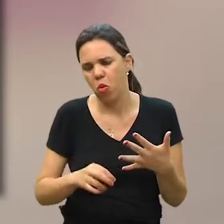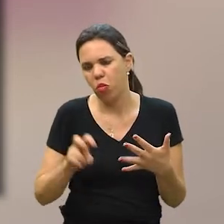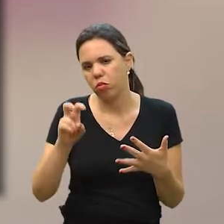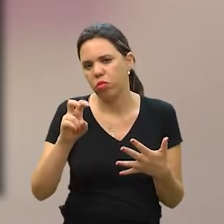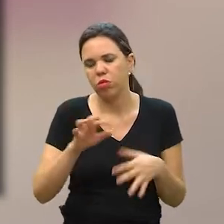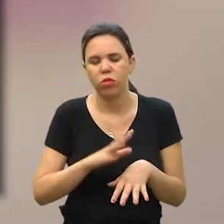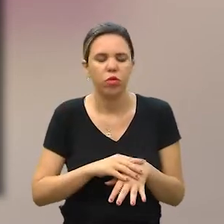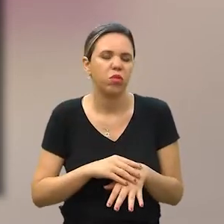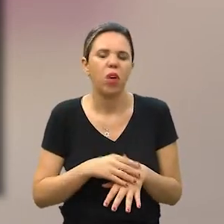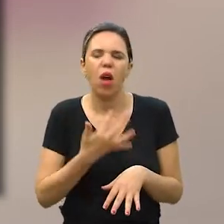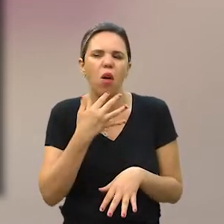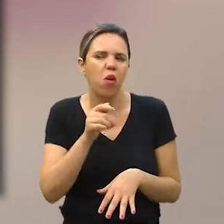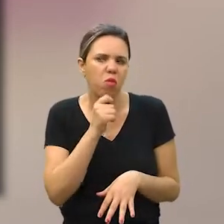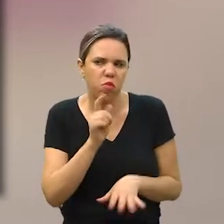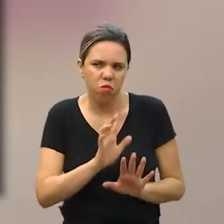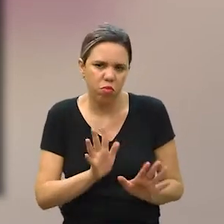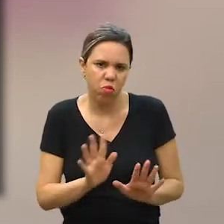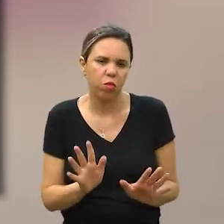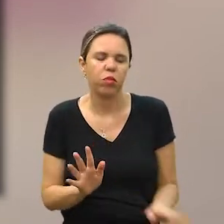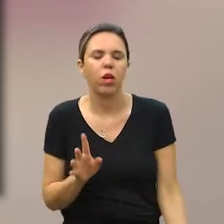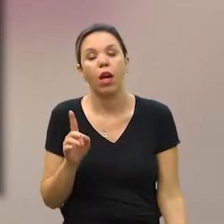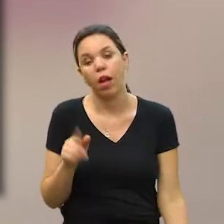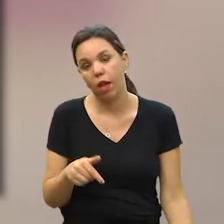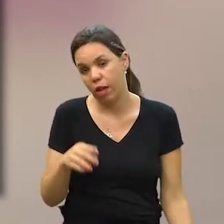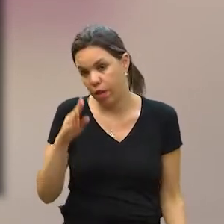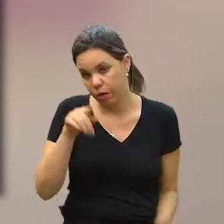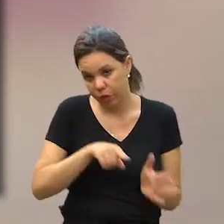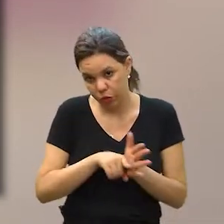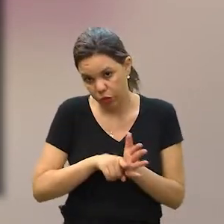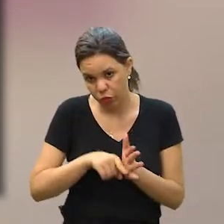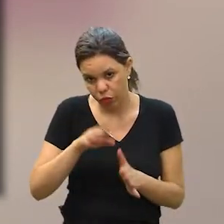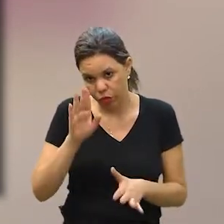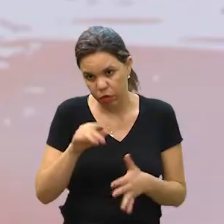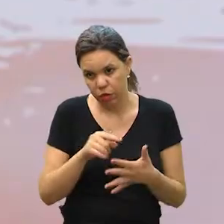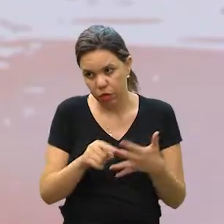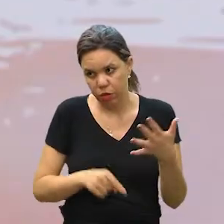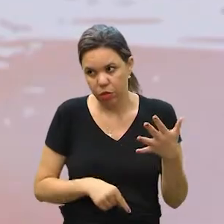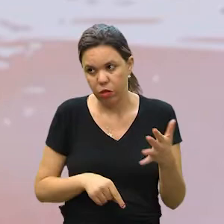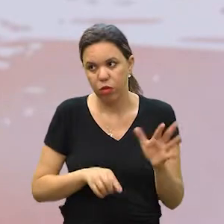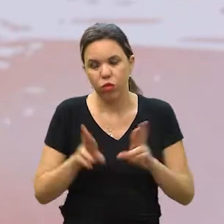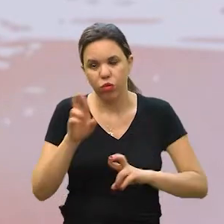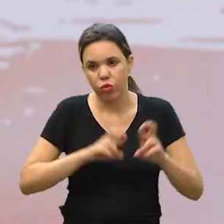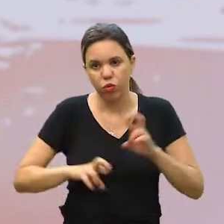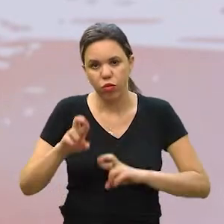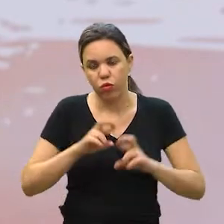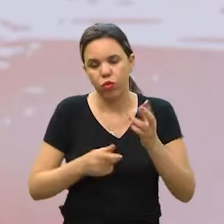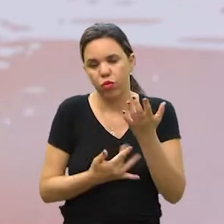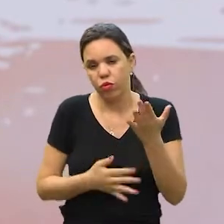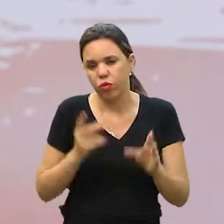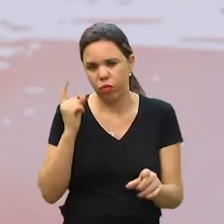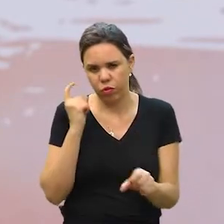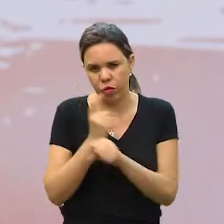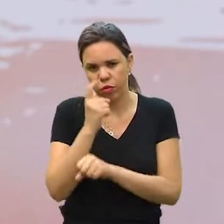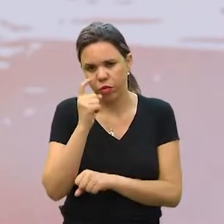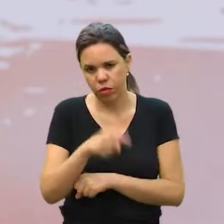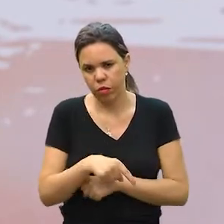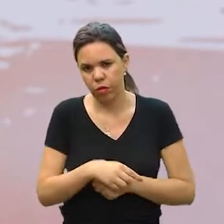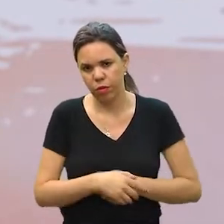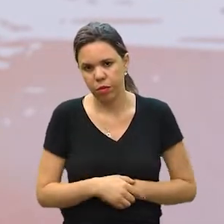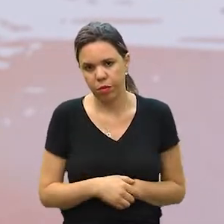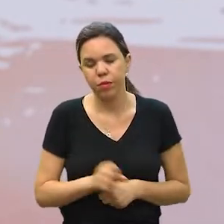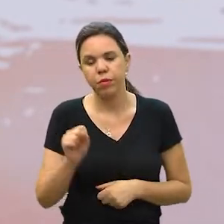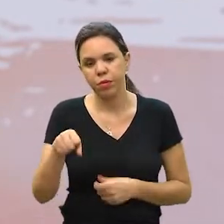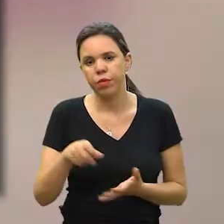muitas, sabe, Vivi, que são desconhecidas ainda, mas essas são as mais estudadas. Exames que detectam, exame de sangue que detecta